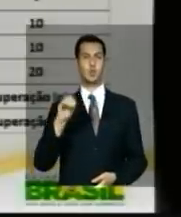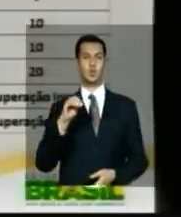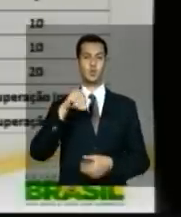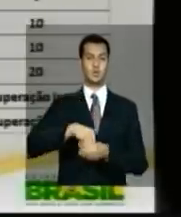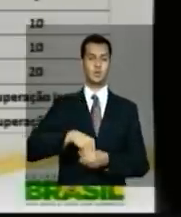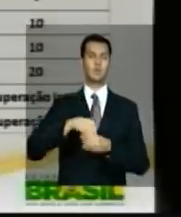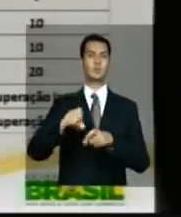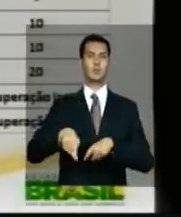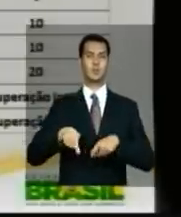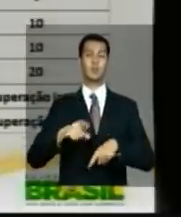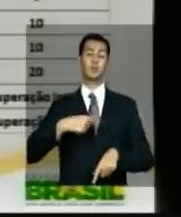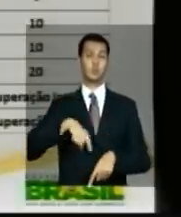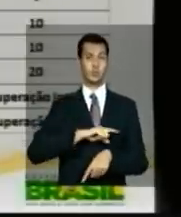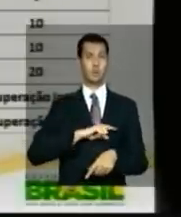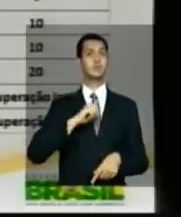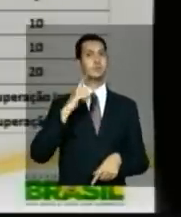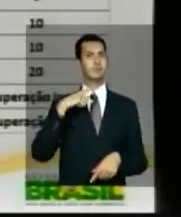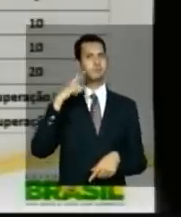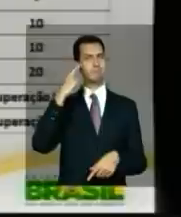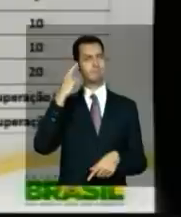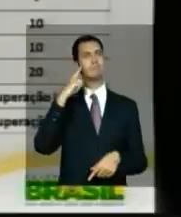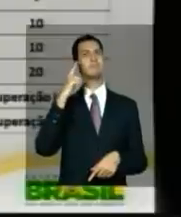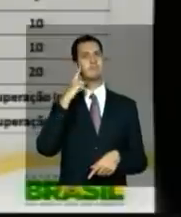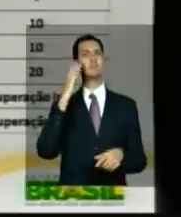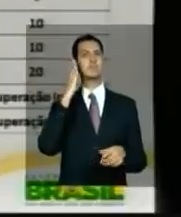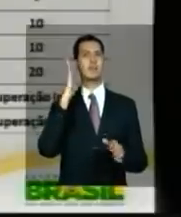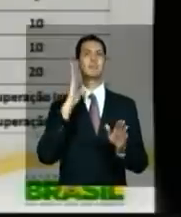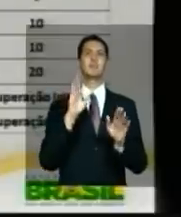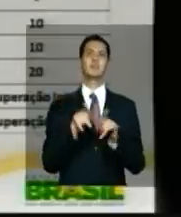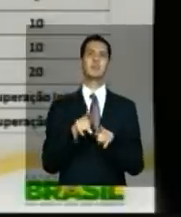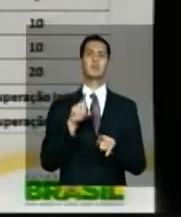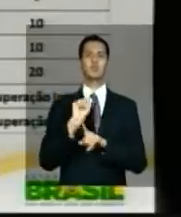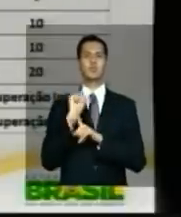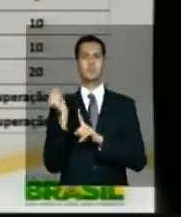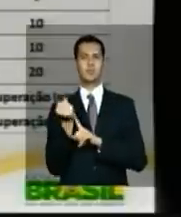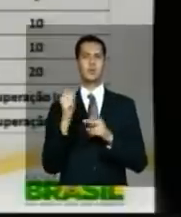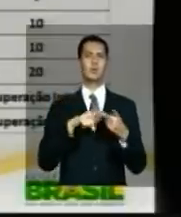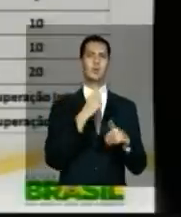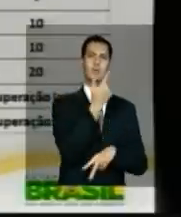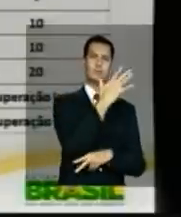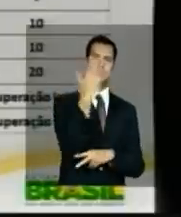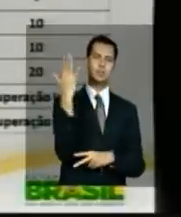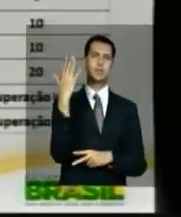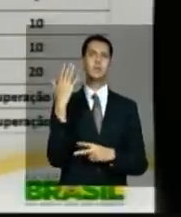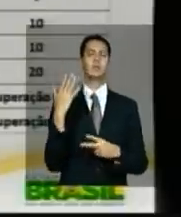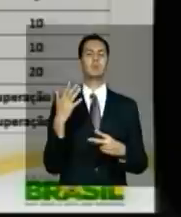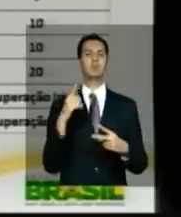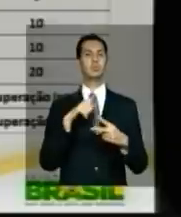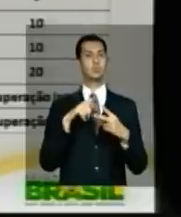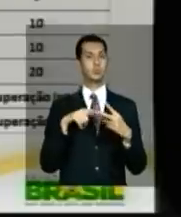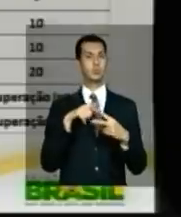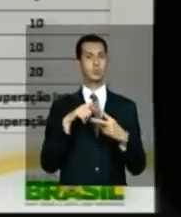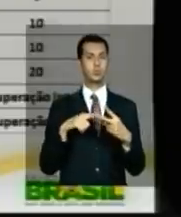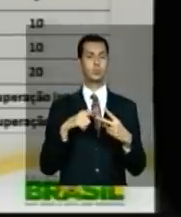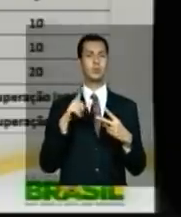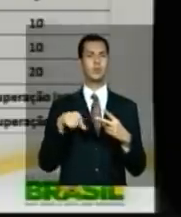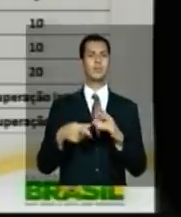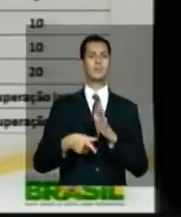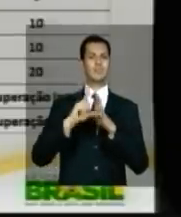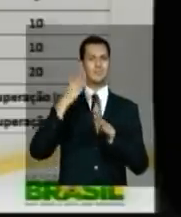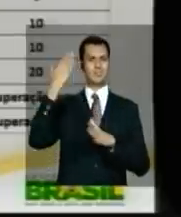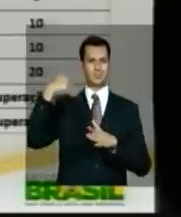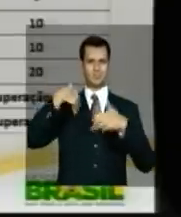o fator social e o fator ambiental e o aspecto social Ok considerando aquelas diretrizes e premissas do início da